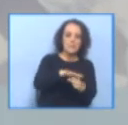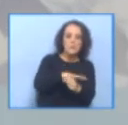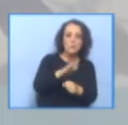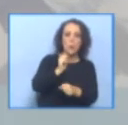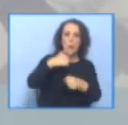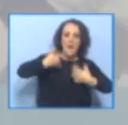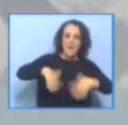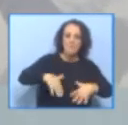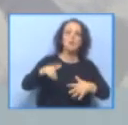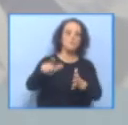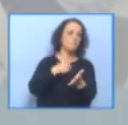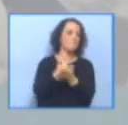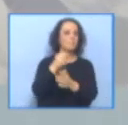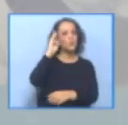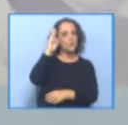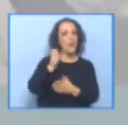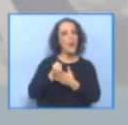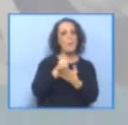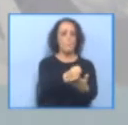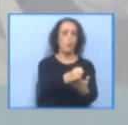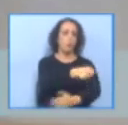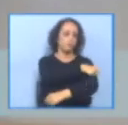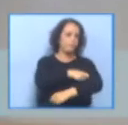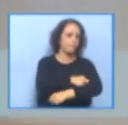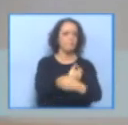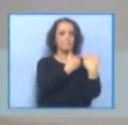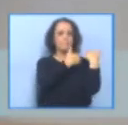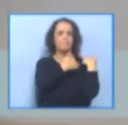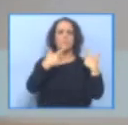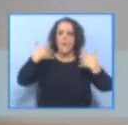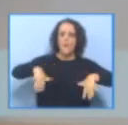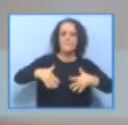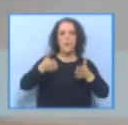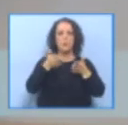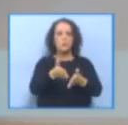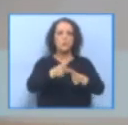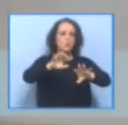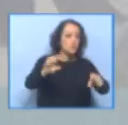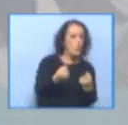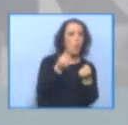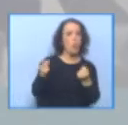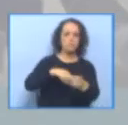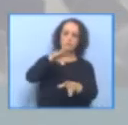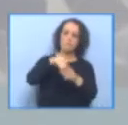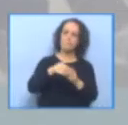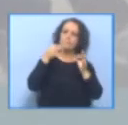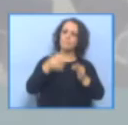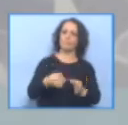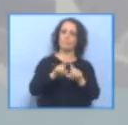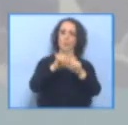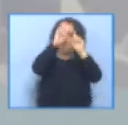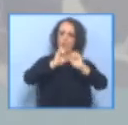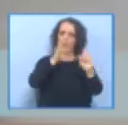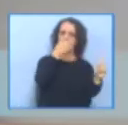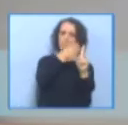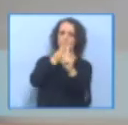como segunda linha no apoio também às autoridades e às equipas de socorro. É um envolvimento muito concreto dos escoteiros a